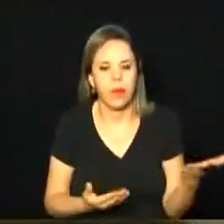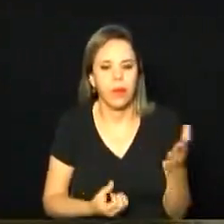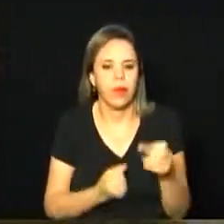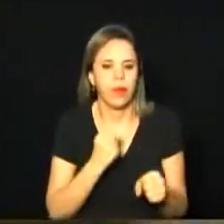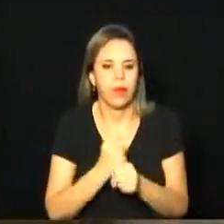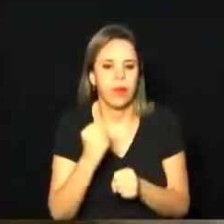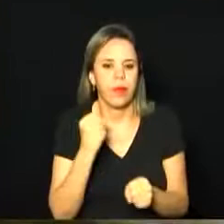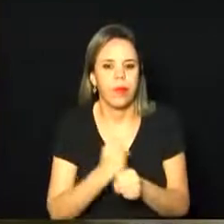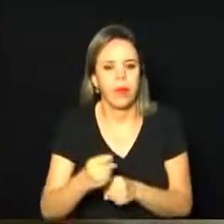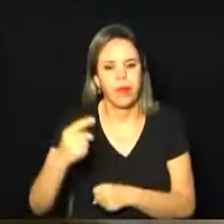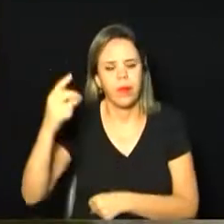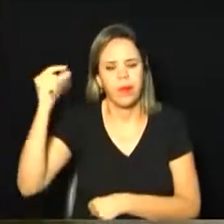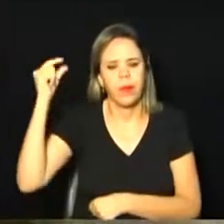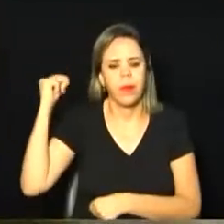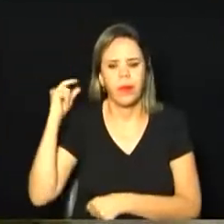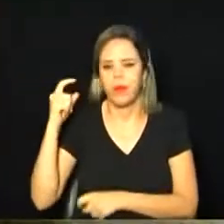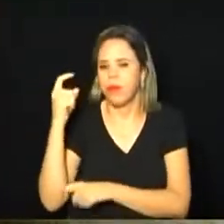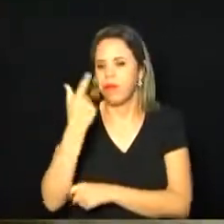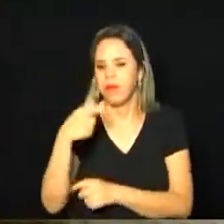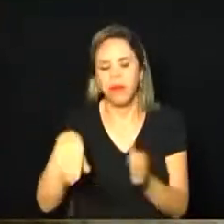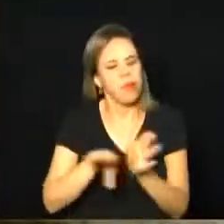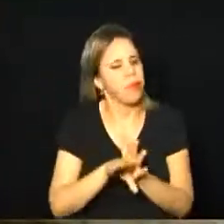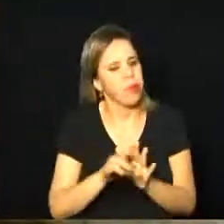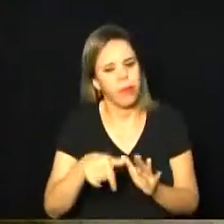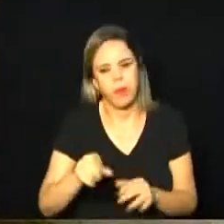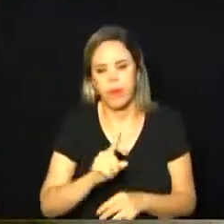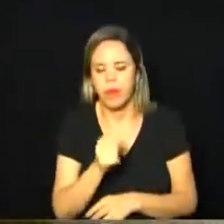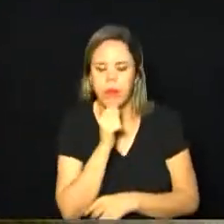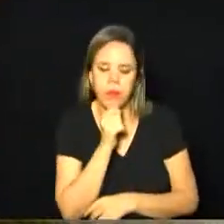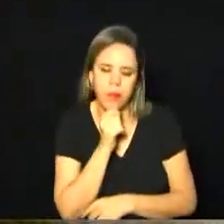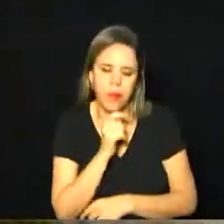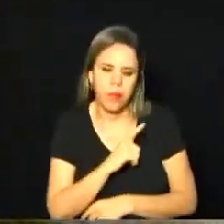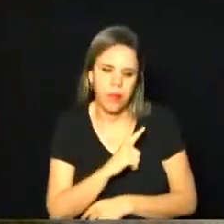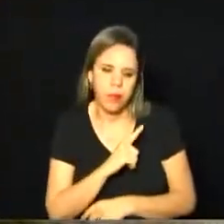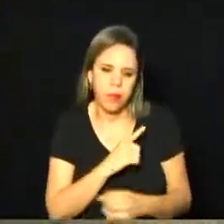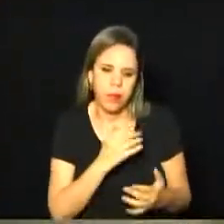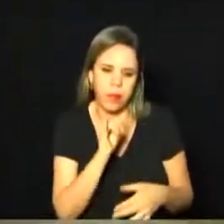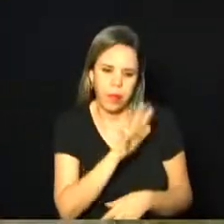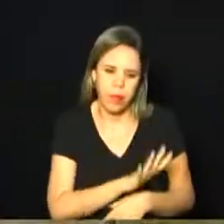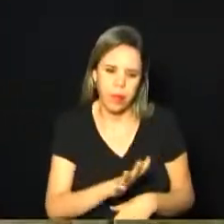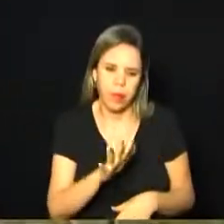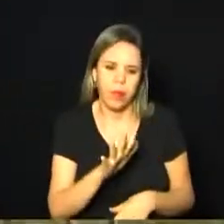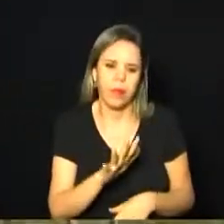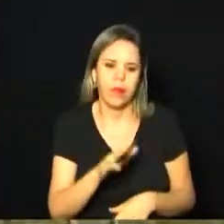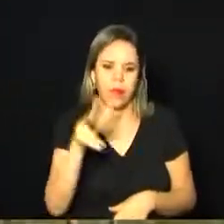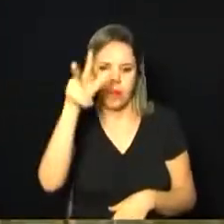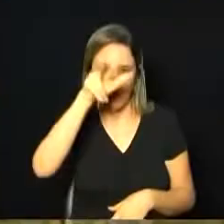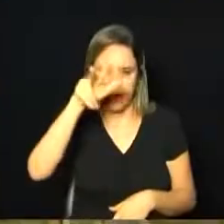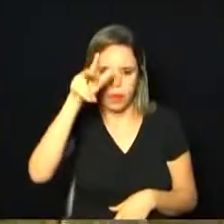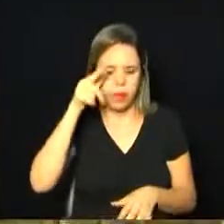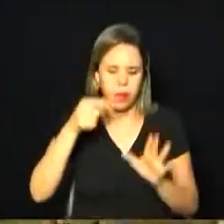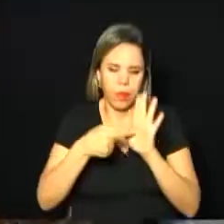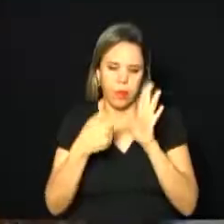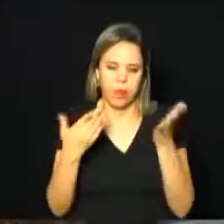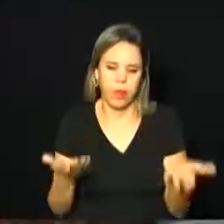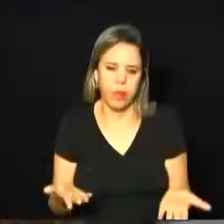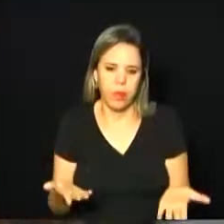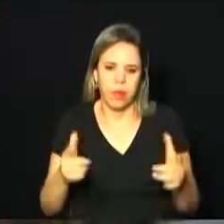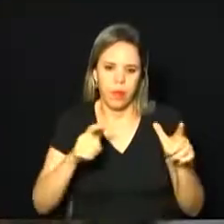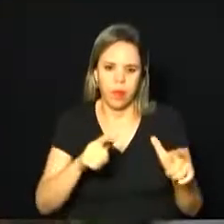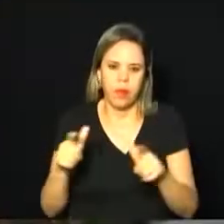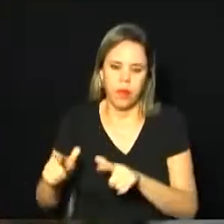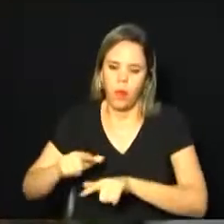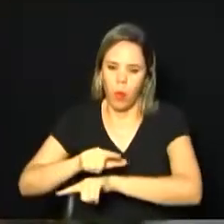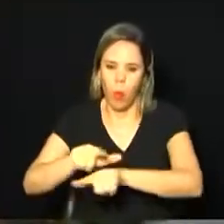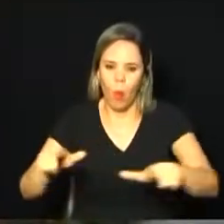construída a o Cambuí não chegava aqui ainda existem imagens aéreas que mostram né áreas